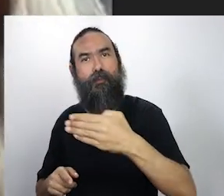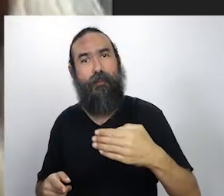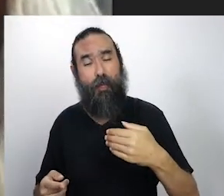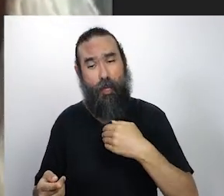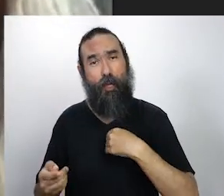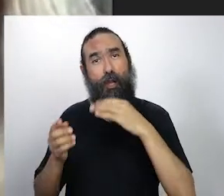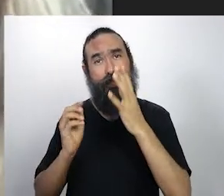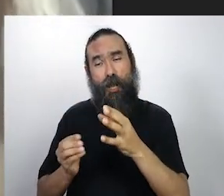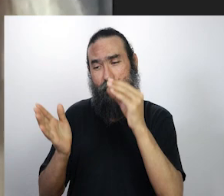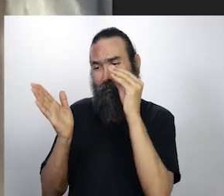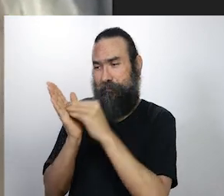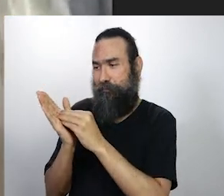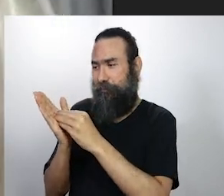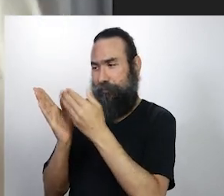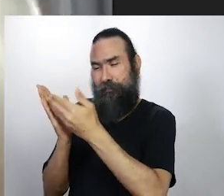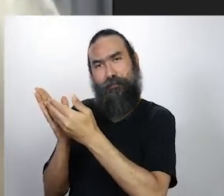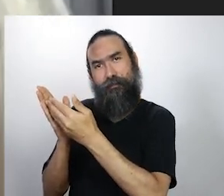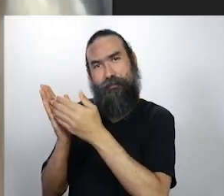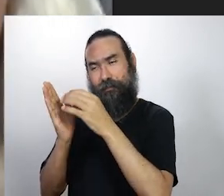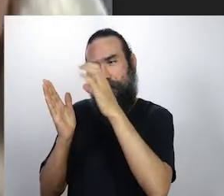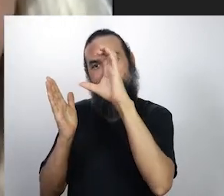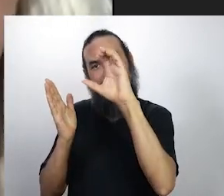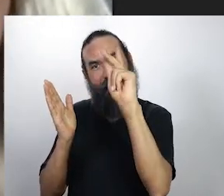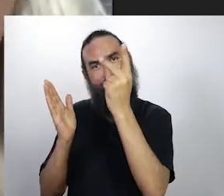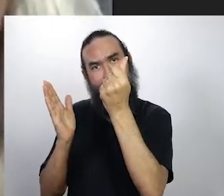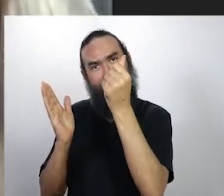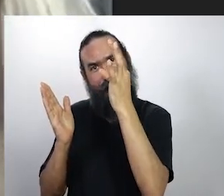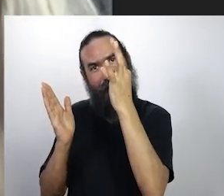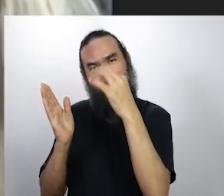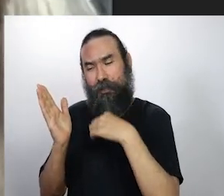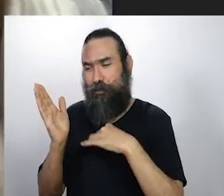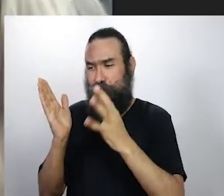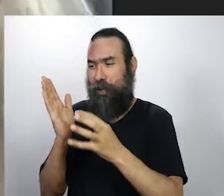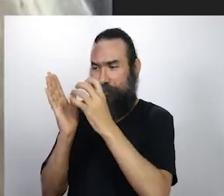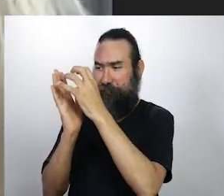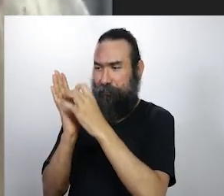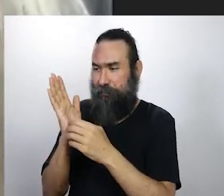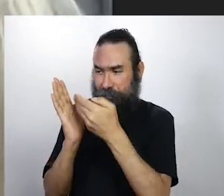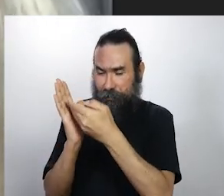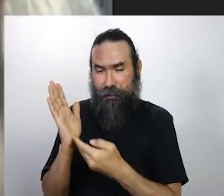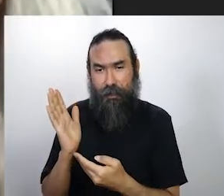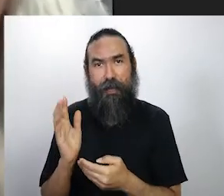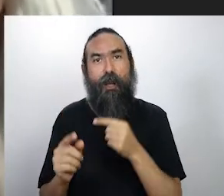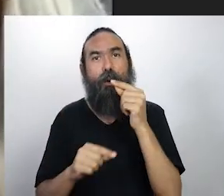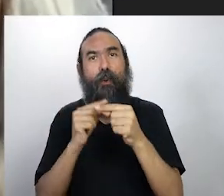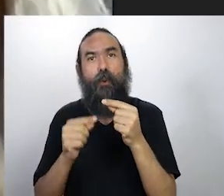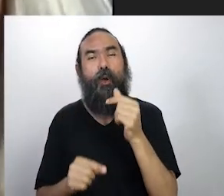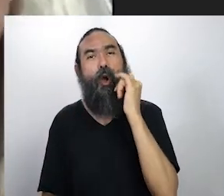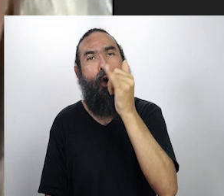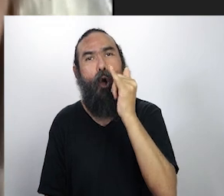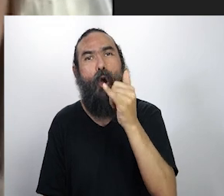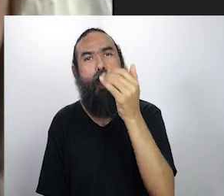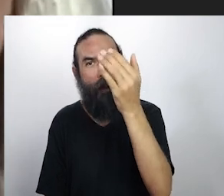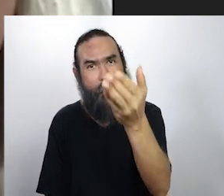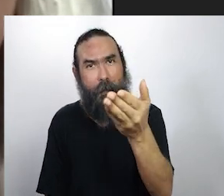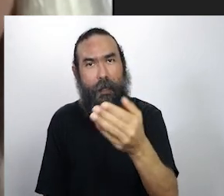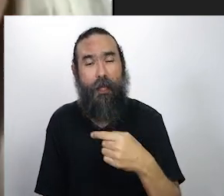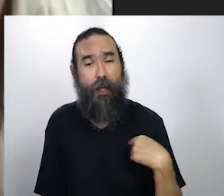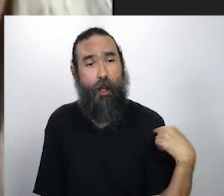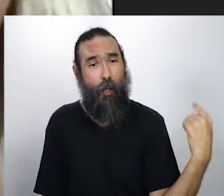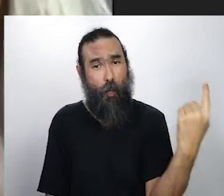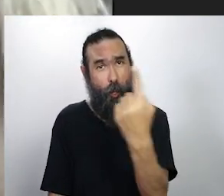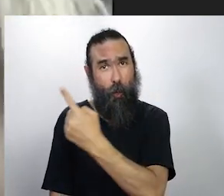eu penso que cada um de nós tem uma sintonia, né, com cada um. Né, para algum trabalho, eu